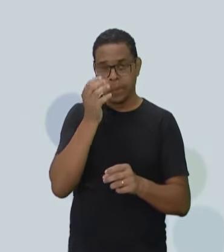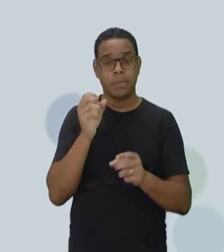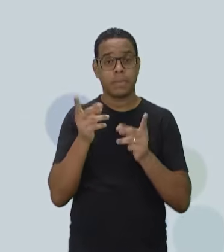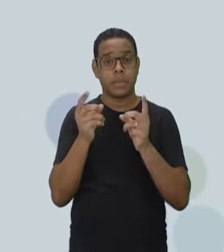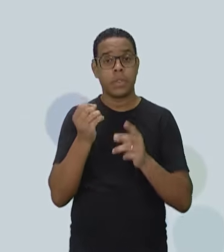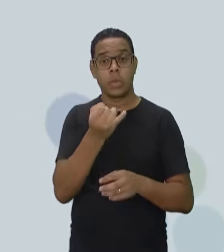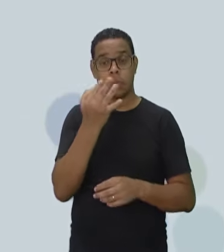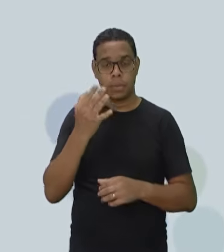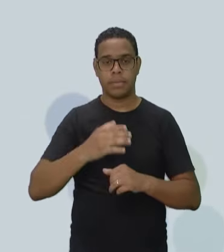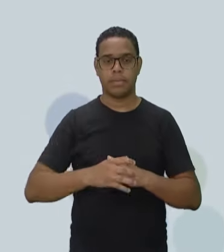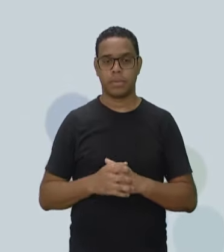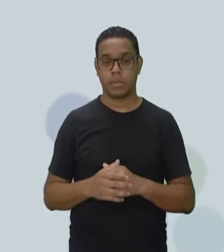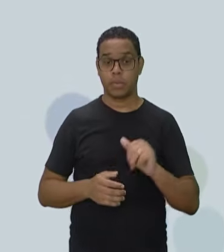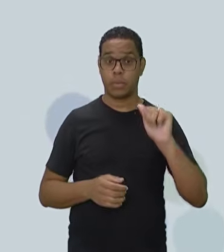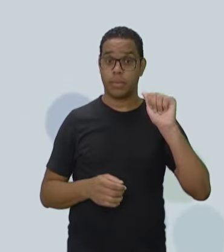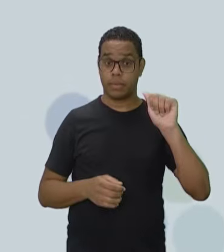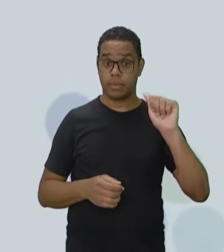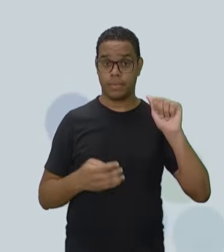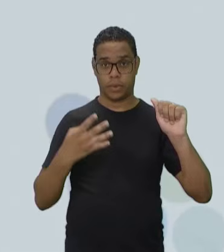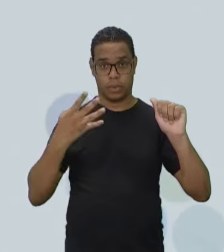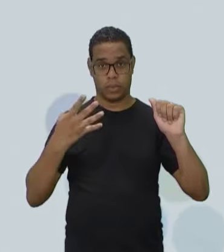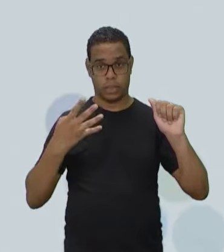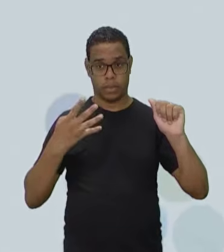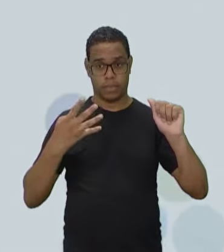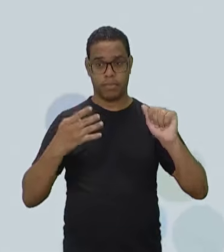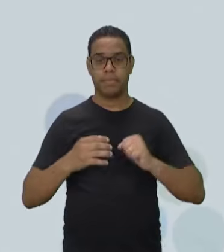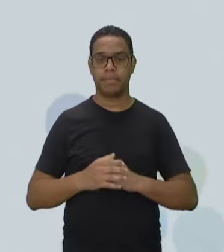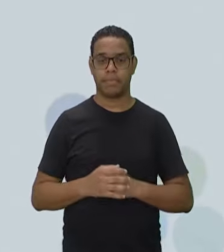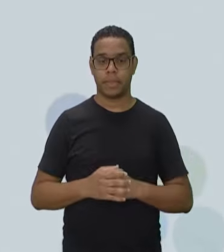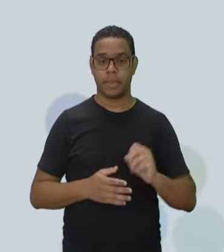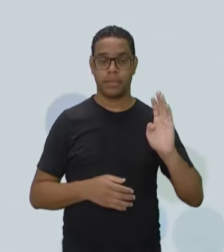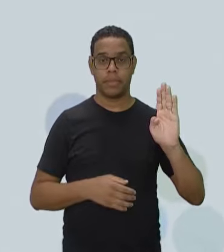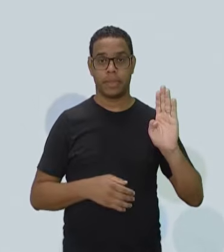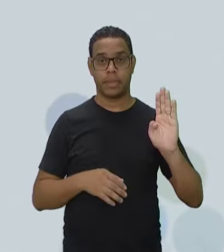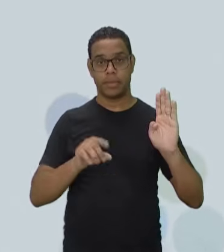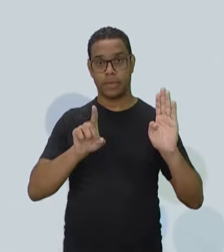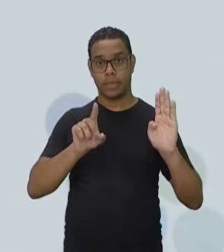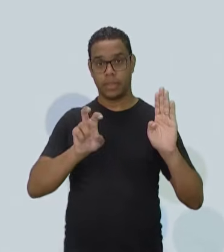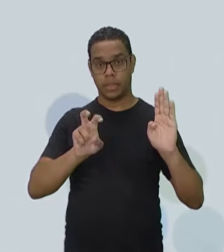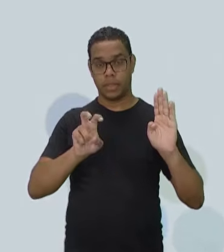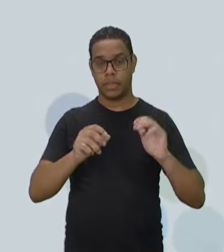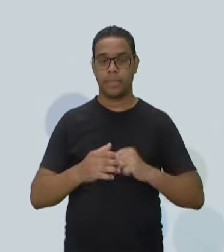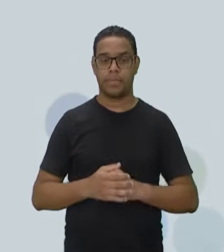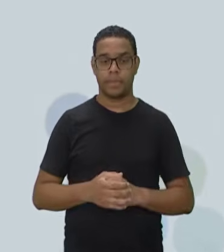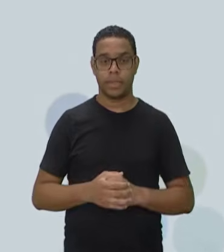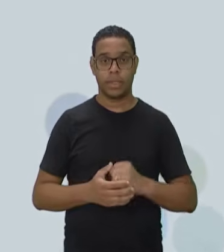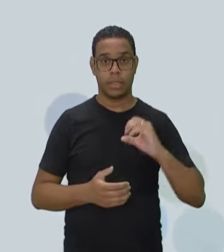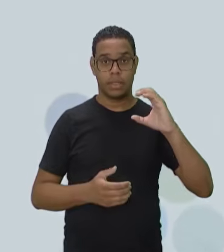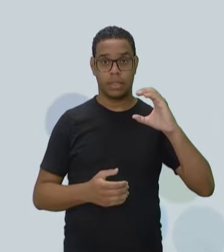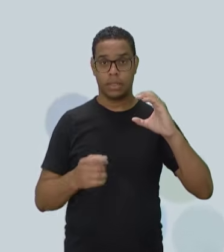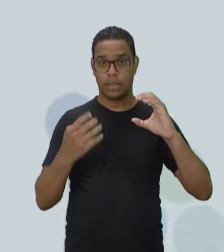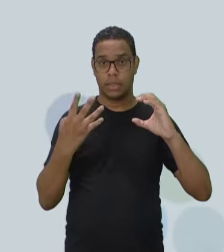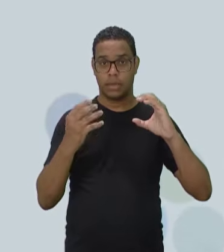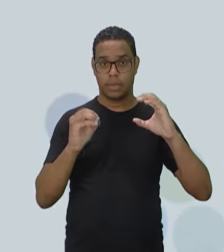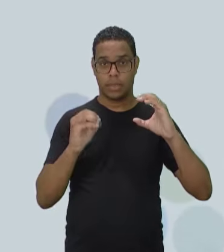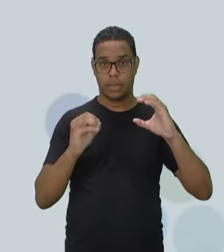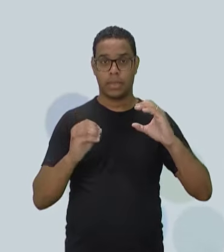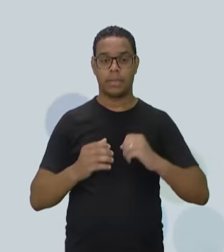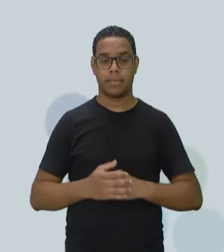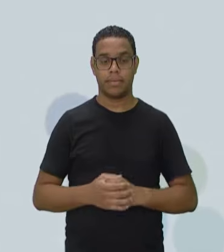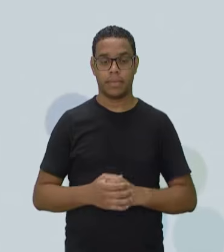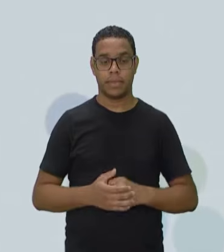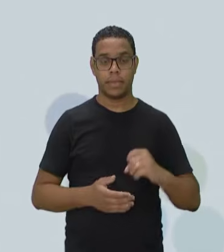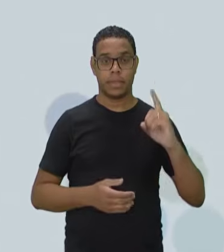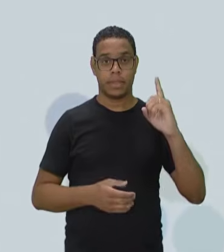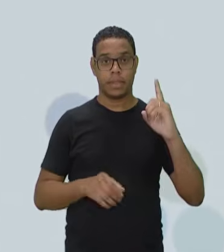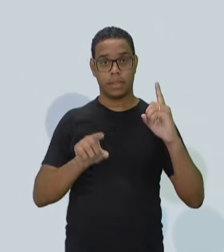semana? Item A, 4. Item B, 15. Item C, 40.